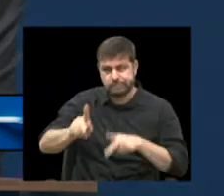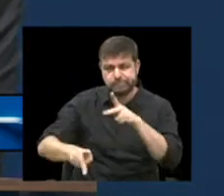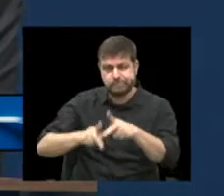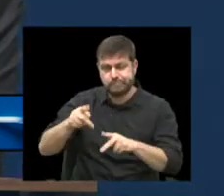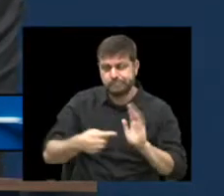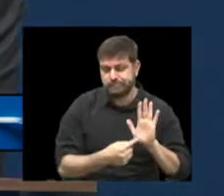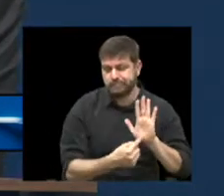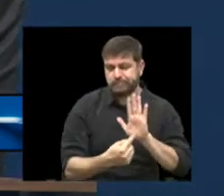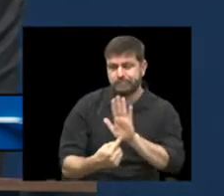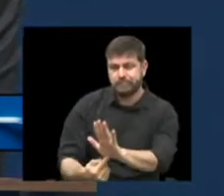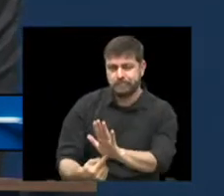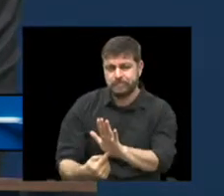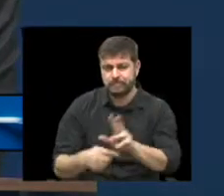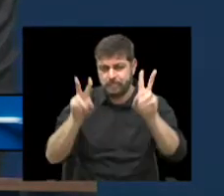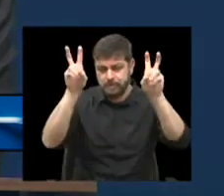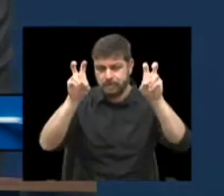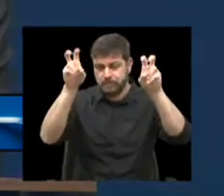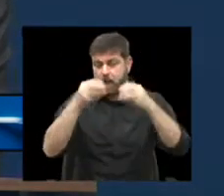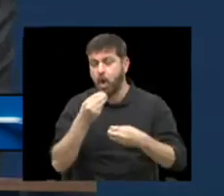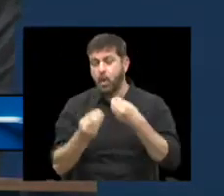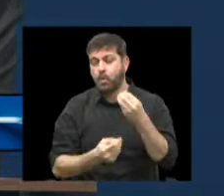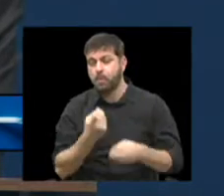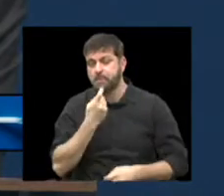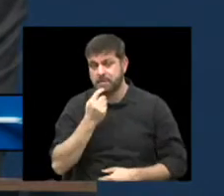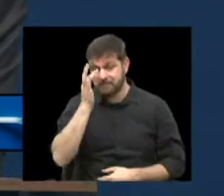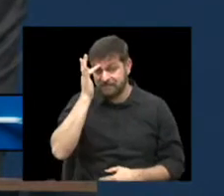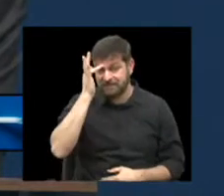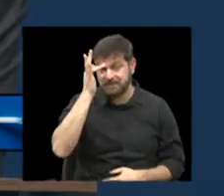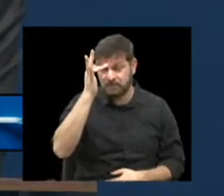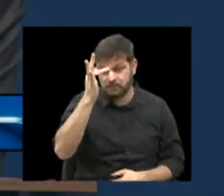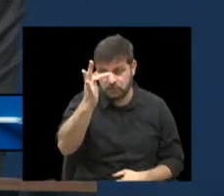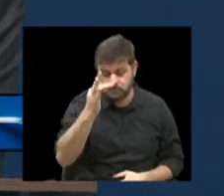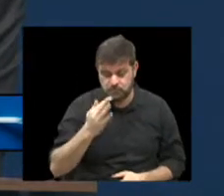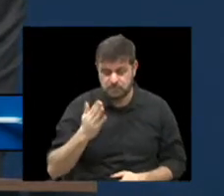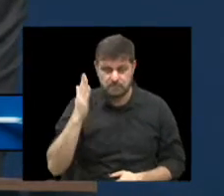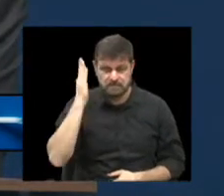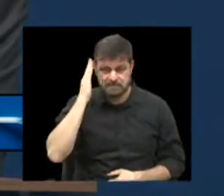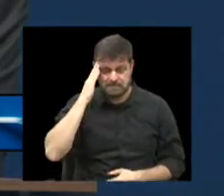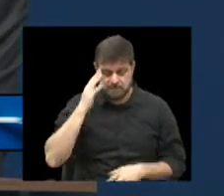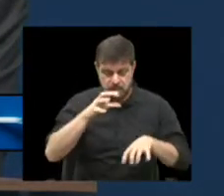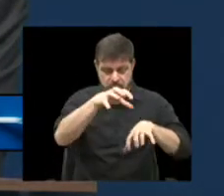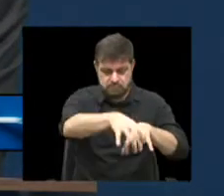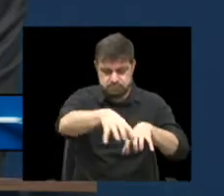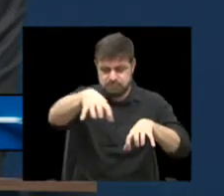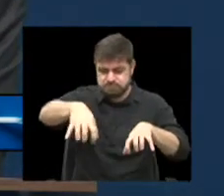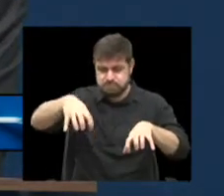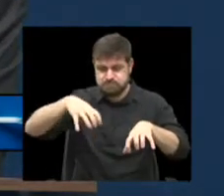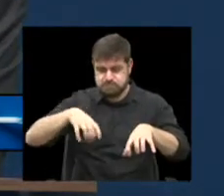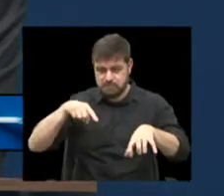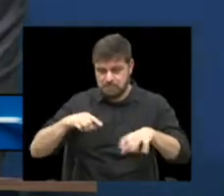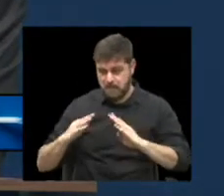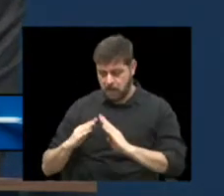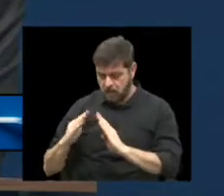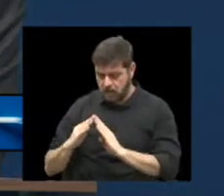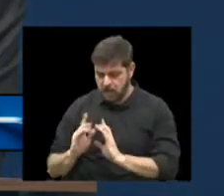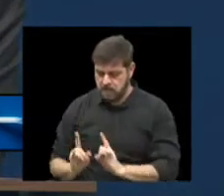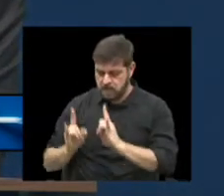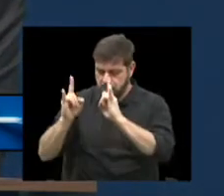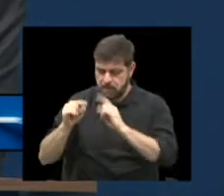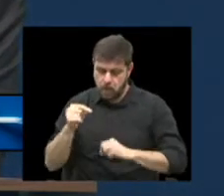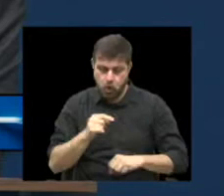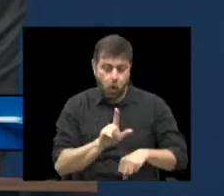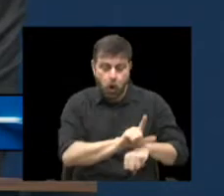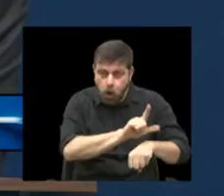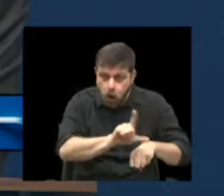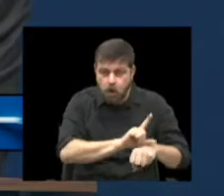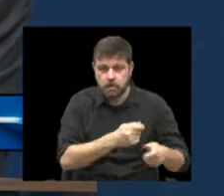cidade que tratam da questão do plano diretor. O plano diretor, como é sabido, vai regulamentar o desenvolvimento urbano da